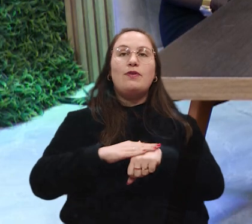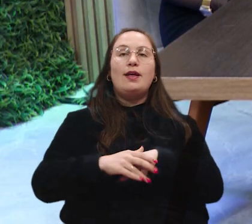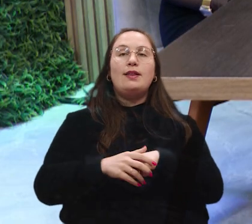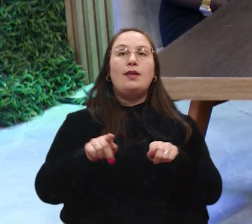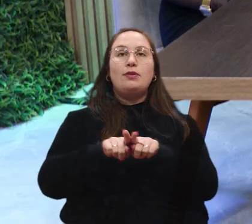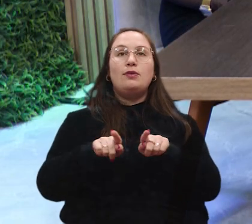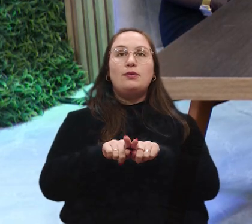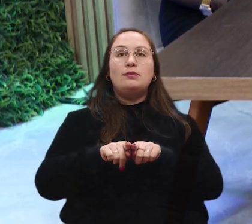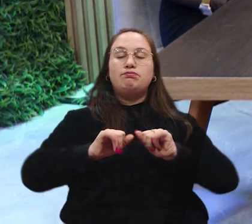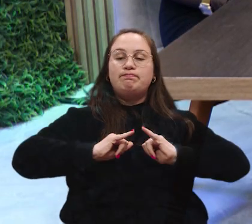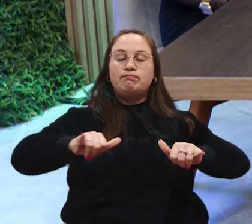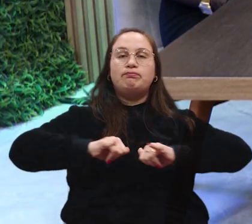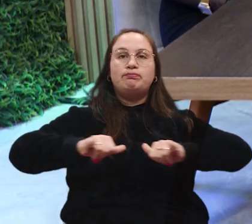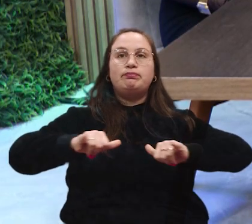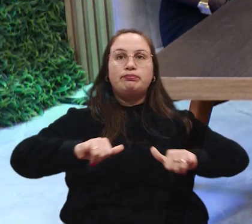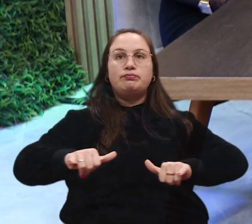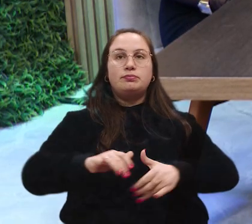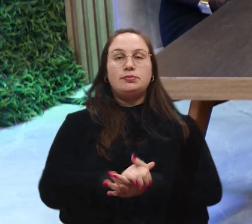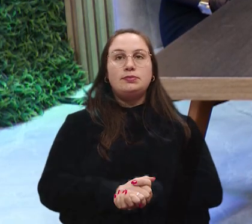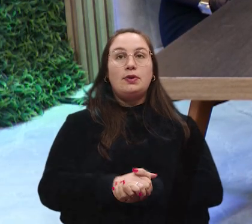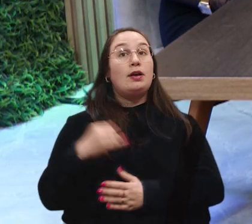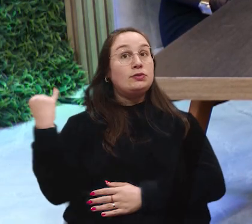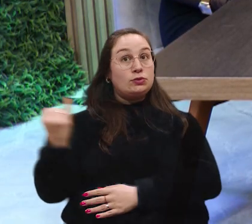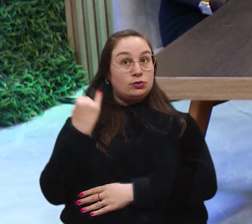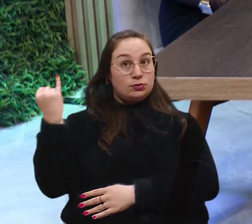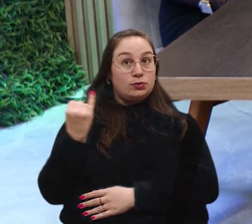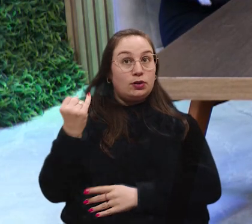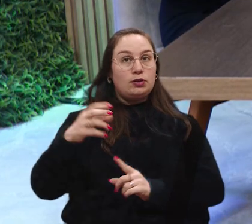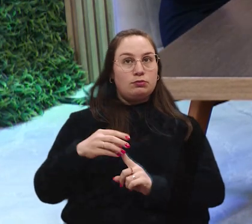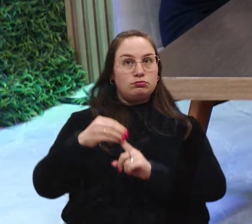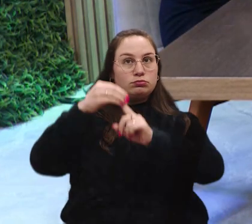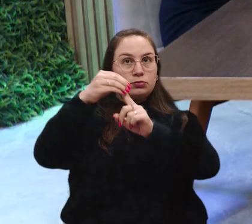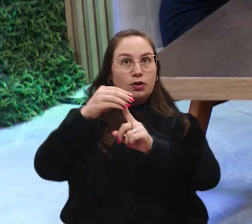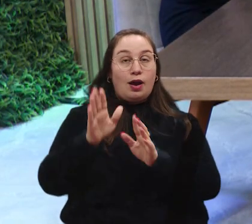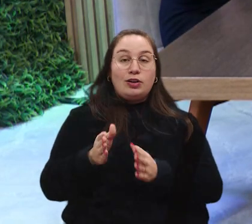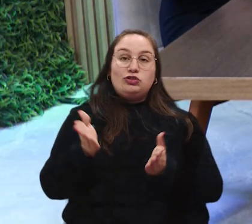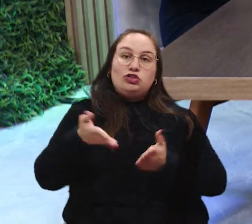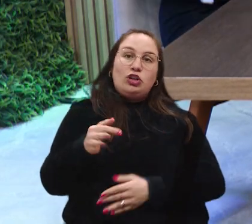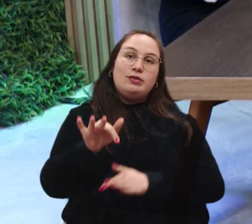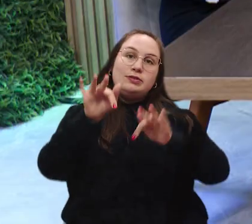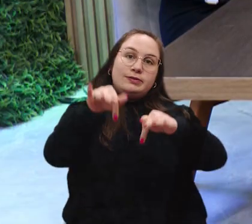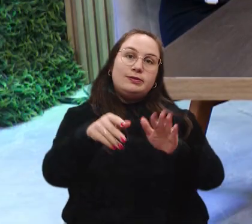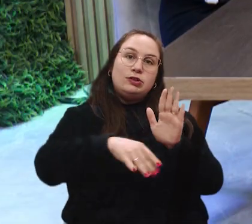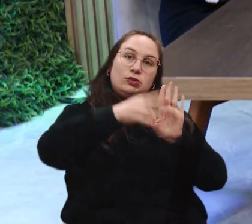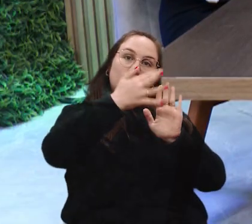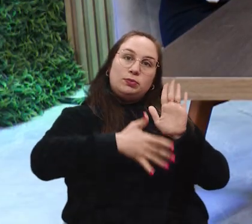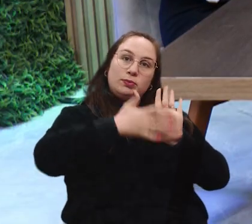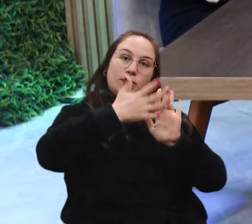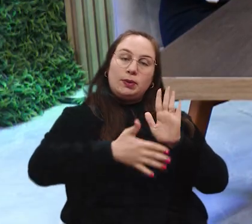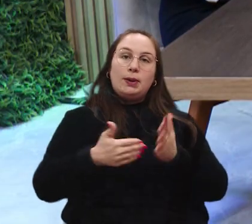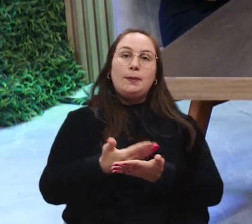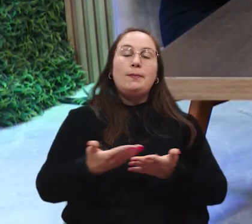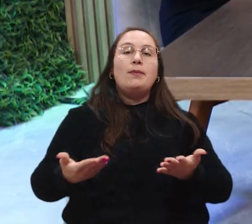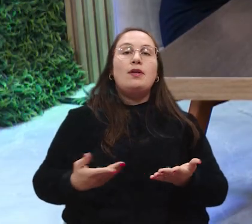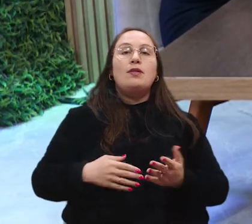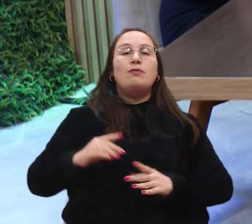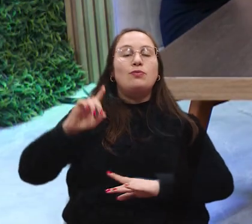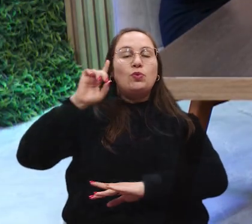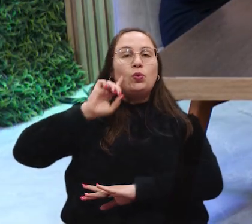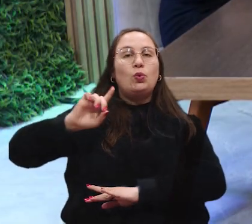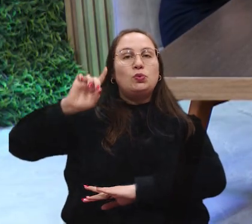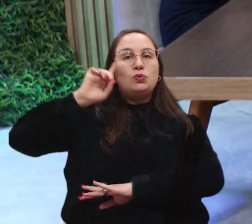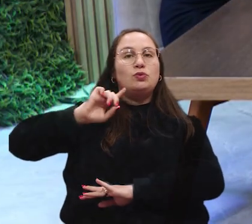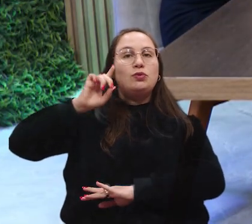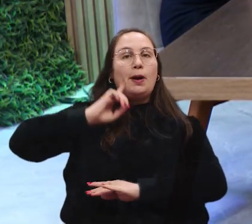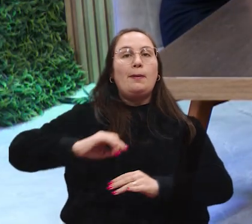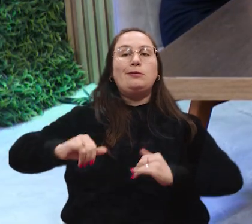passando também para a população. Acho que é importante a gente destacar, já estamos chegando no finalzinho do programa, mas que a cada dia a